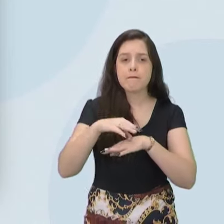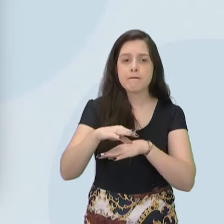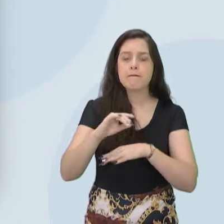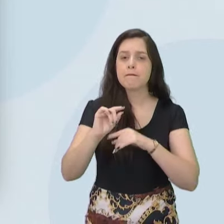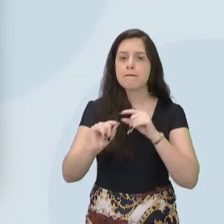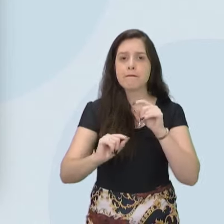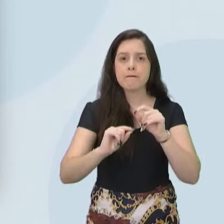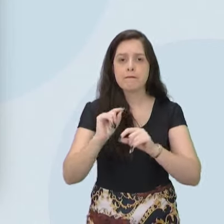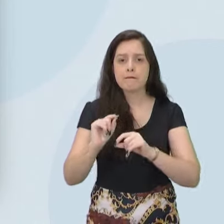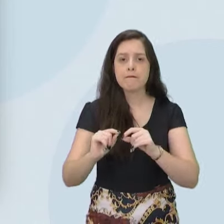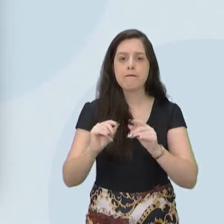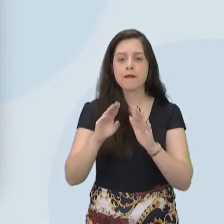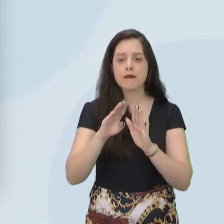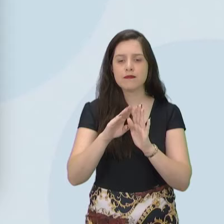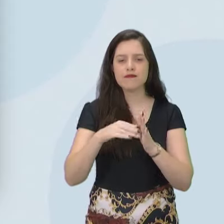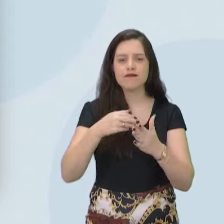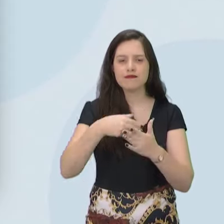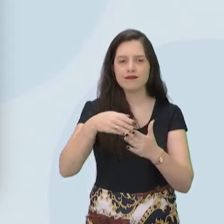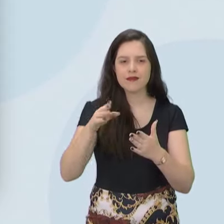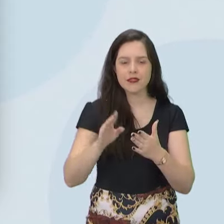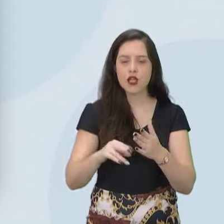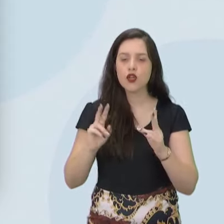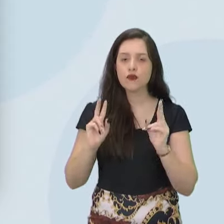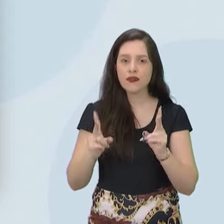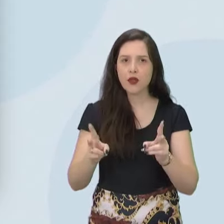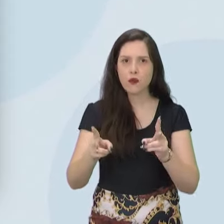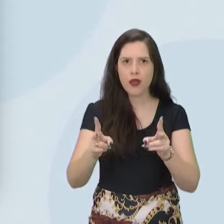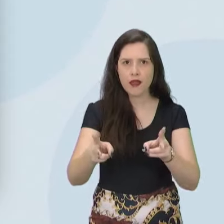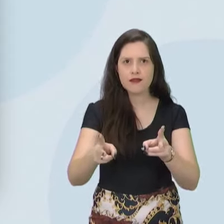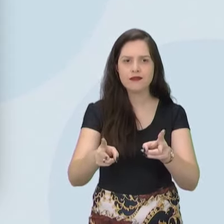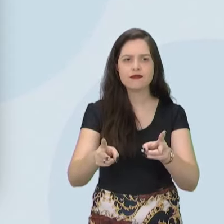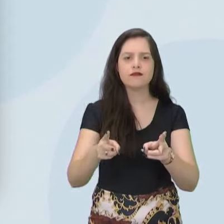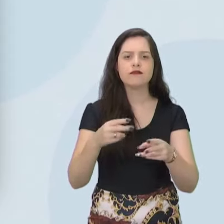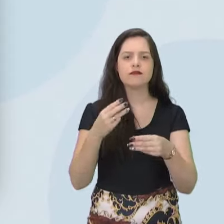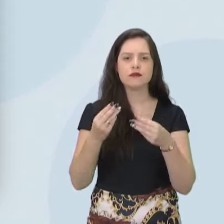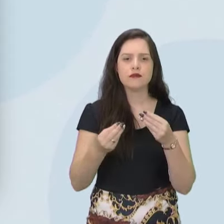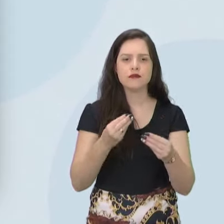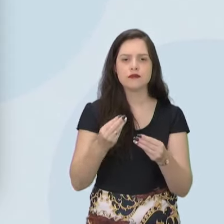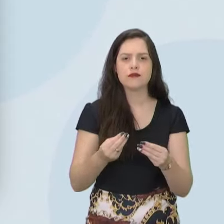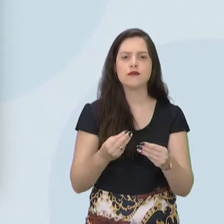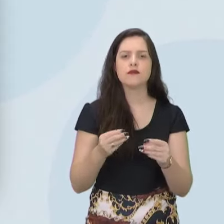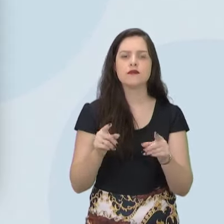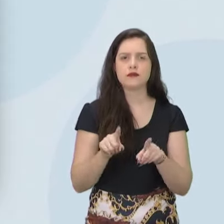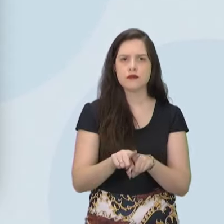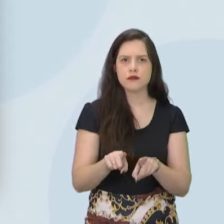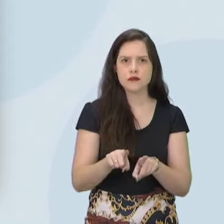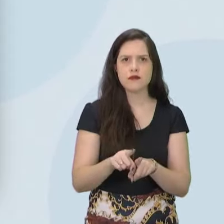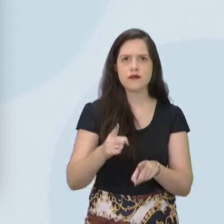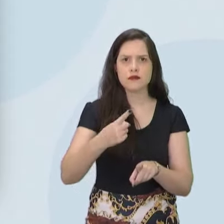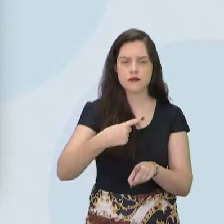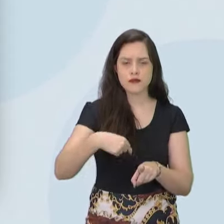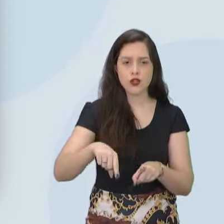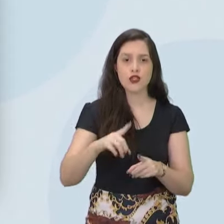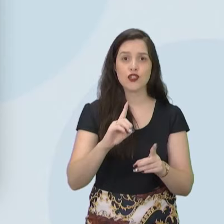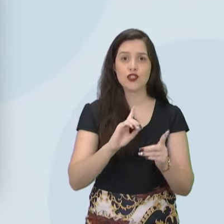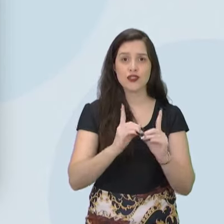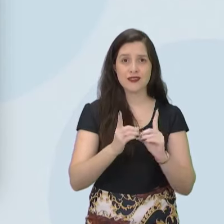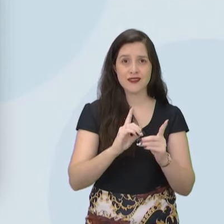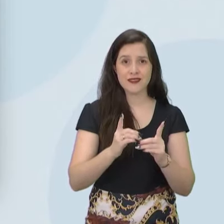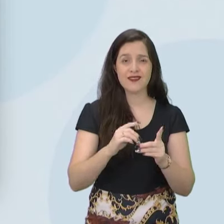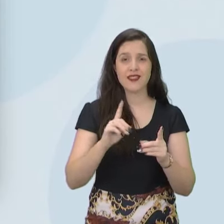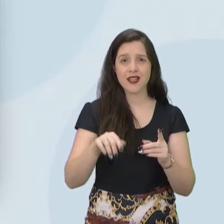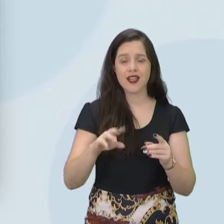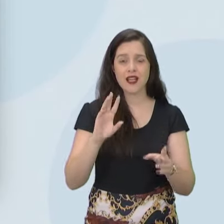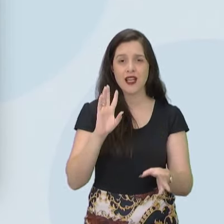e interpretar tabelas e gráficos de frequências com base em dados obtidos em pesquisa por amostra estatística,